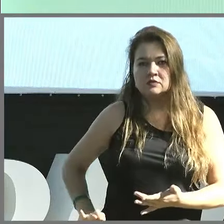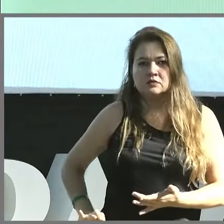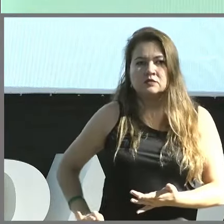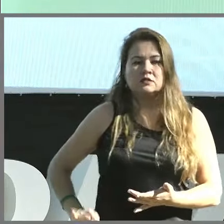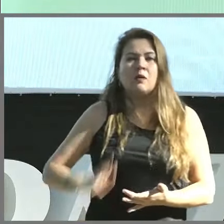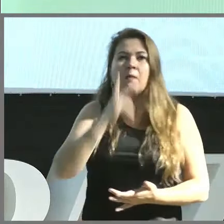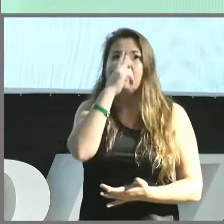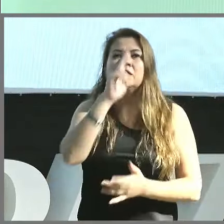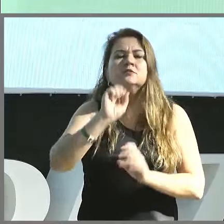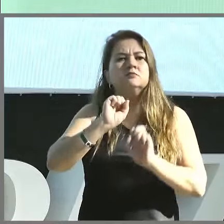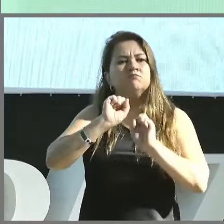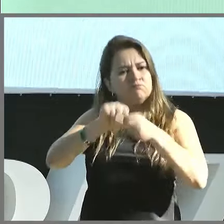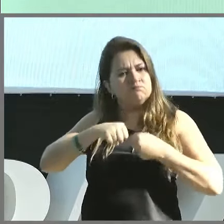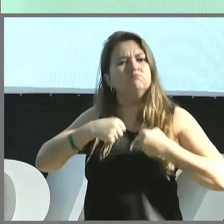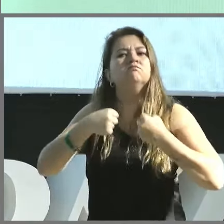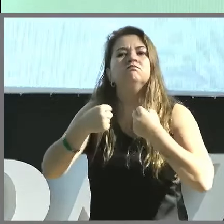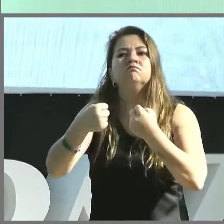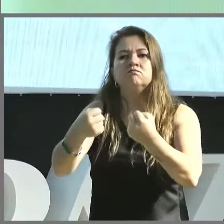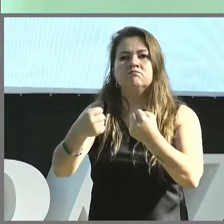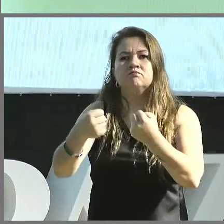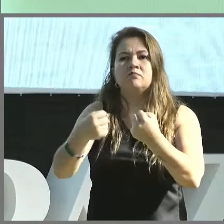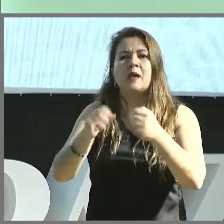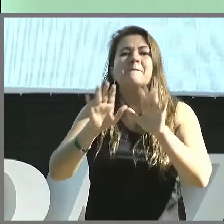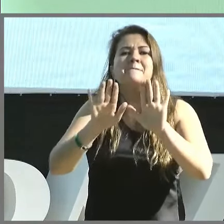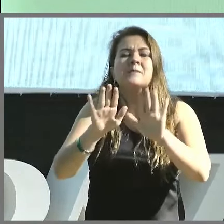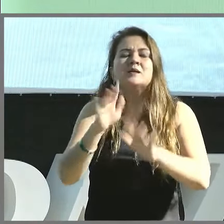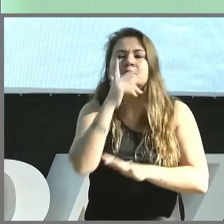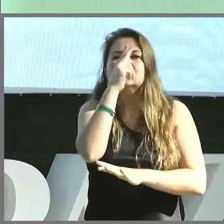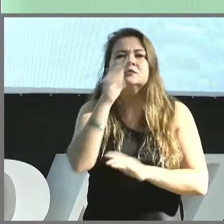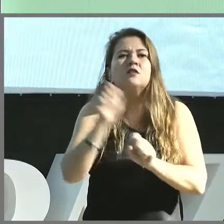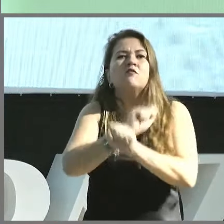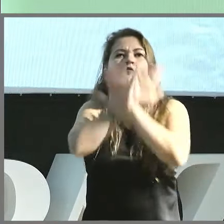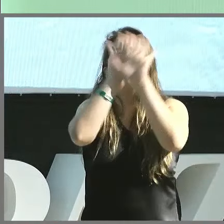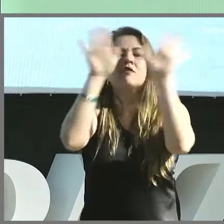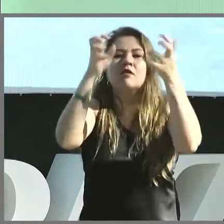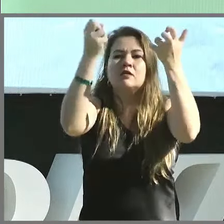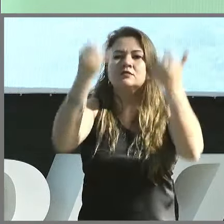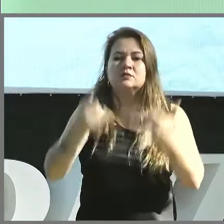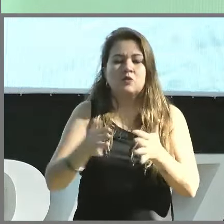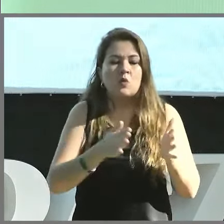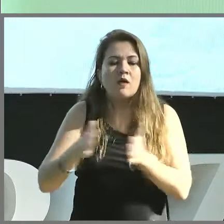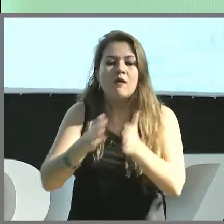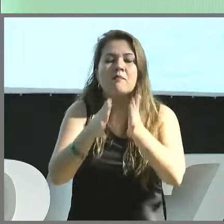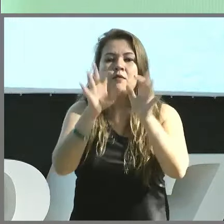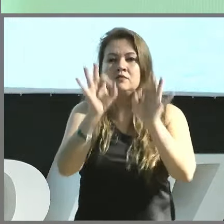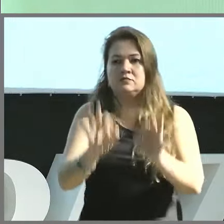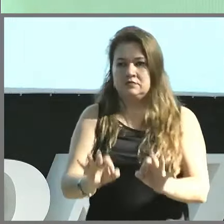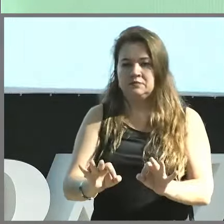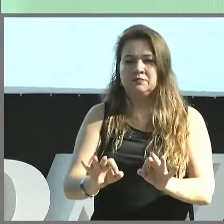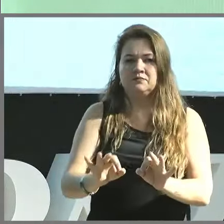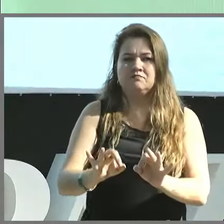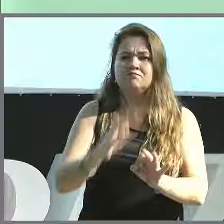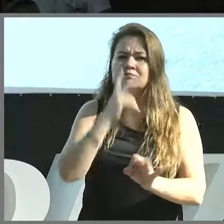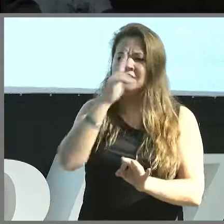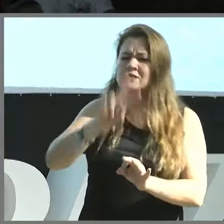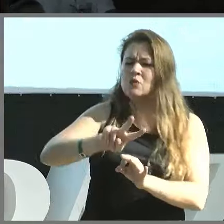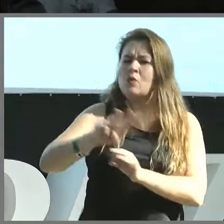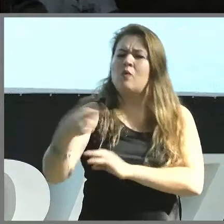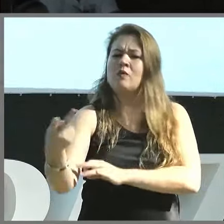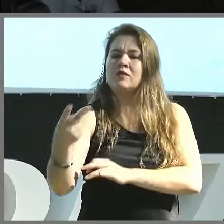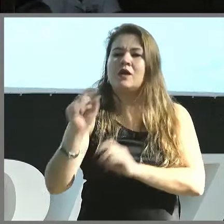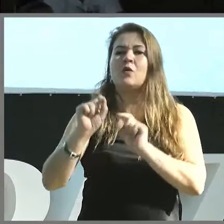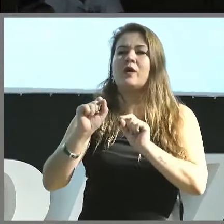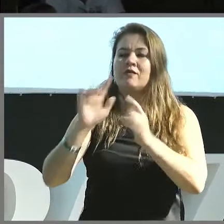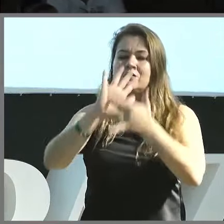nos impulsiona para descaminhos bem opostos àquele que Jesus veio